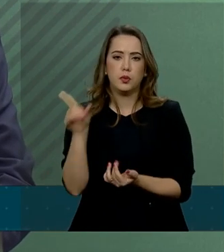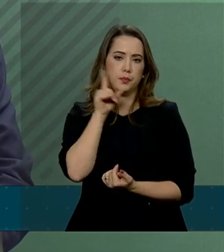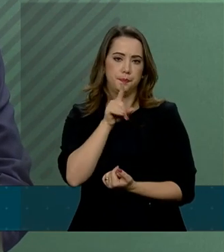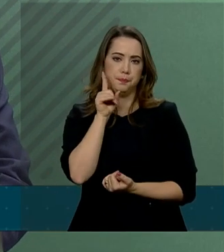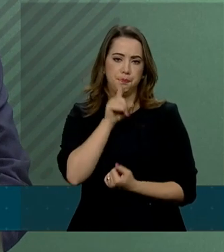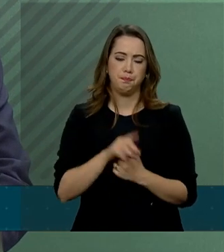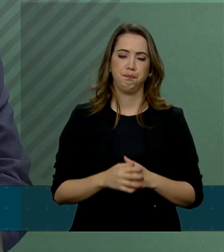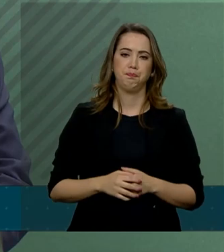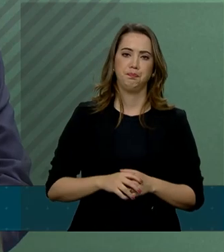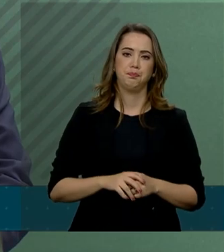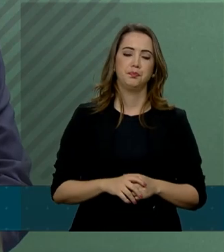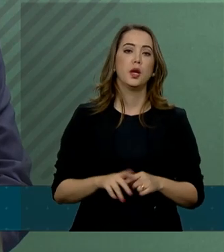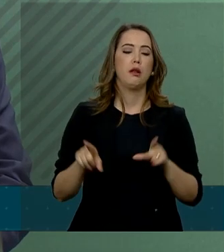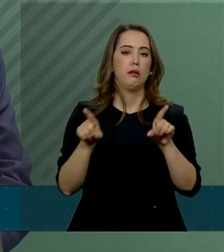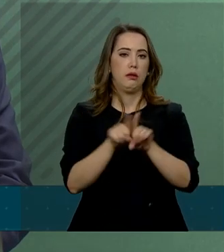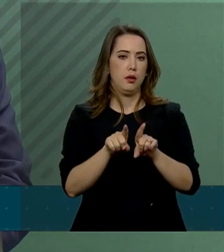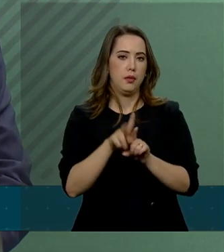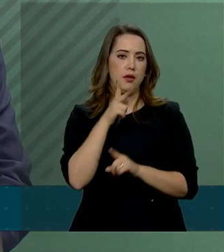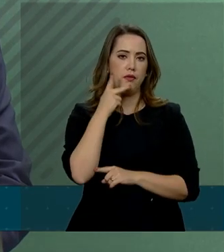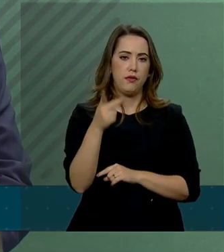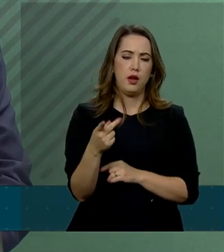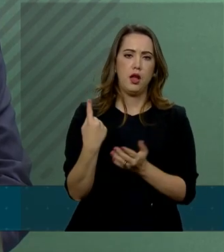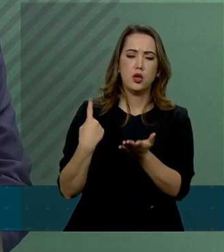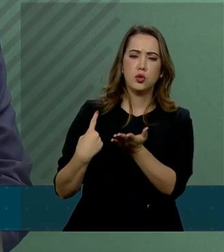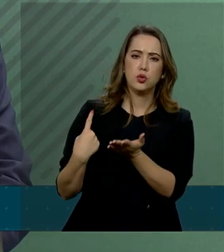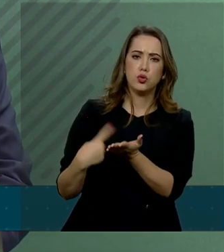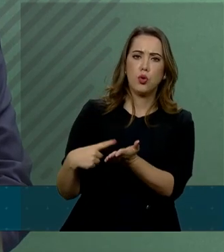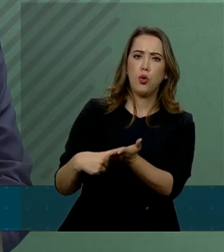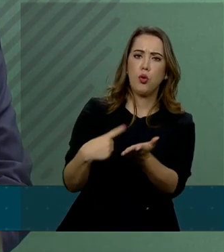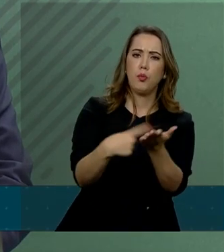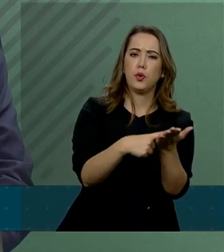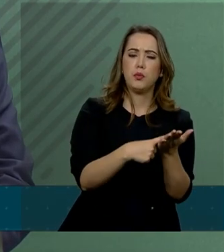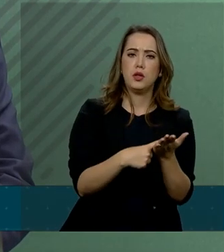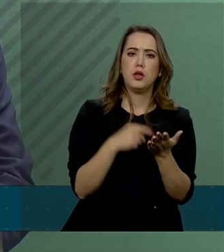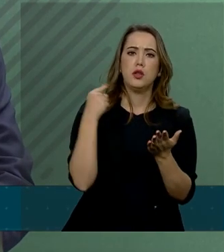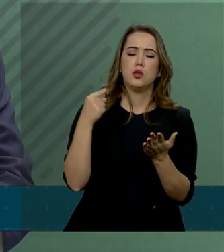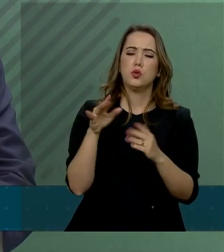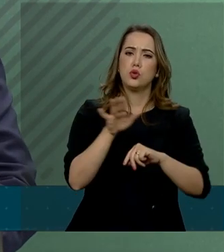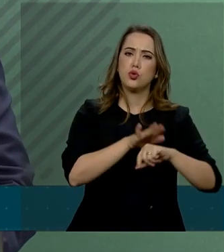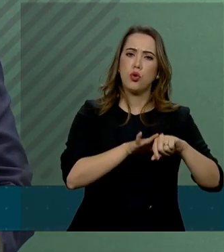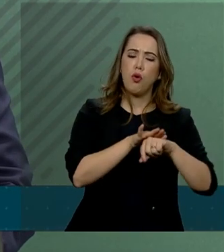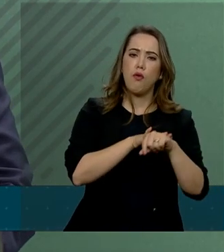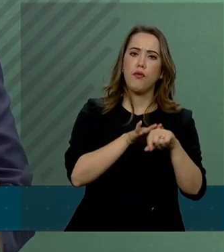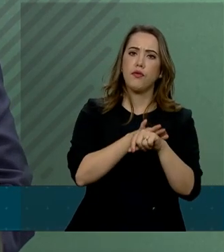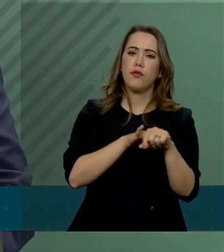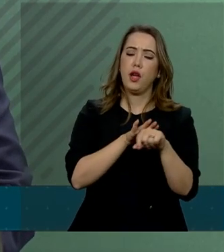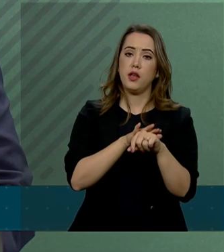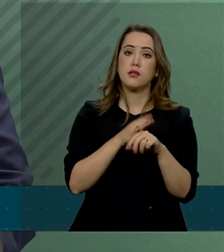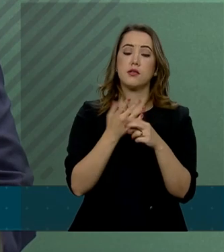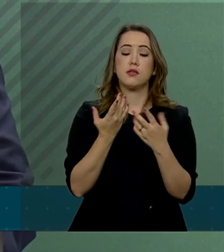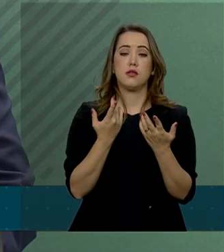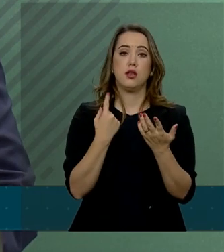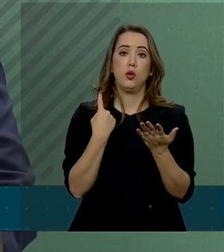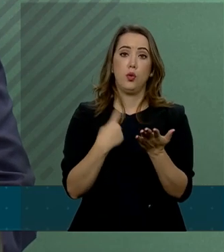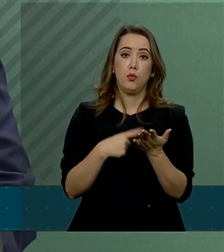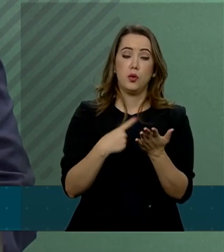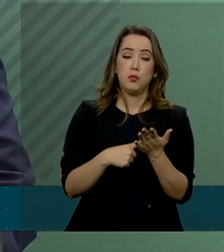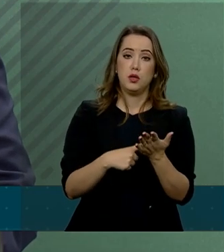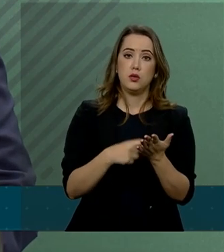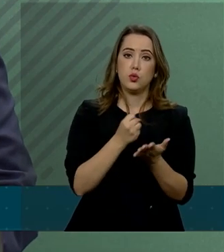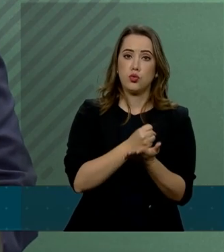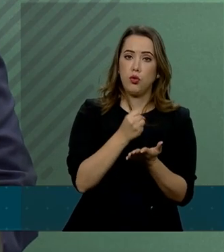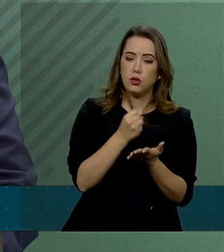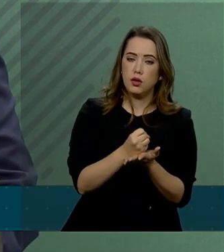tratarão sobre o lançamento de conversas exploratórias sobre um acordo comercial o